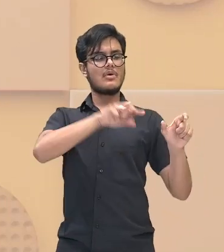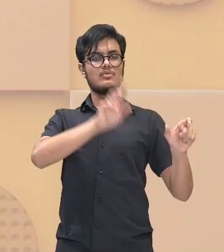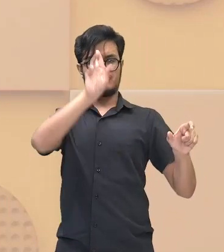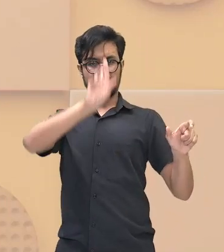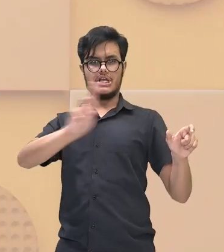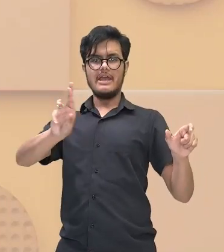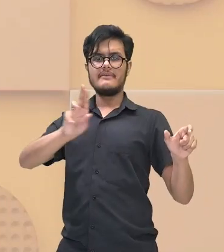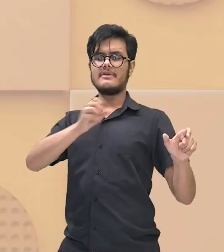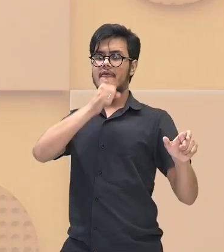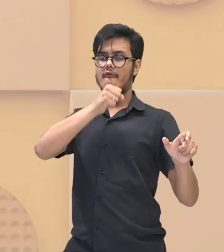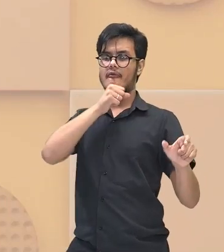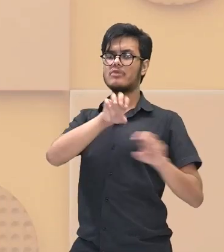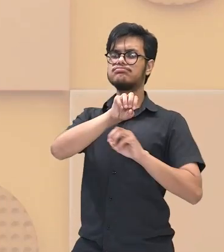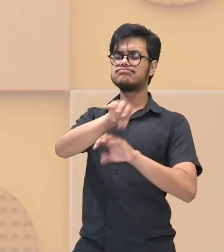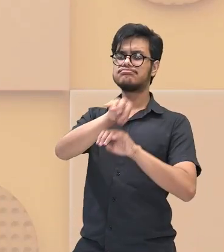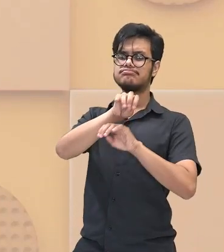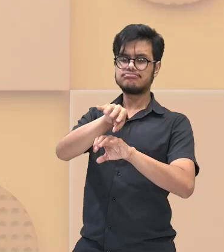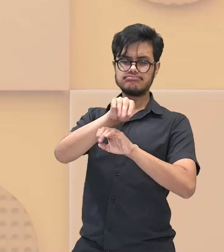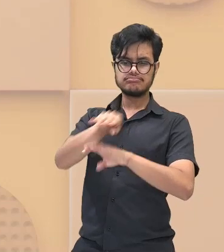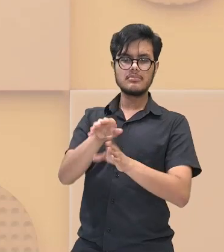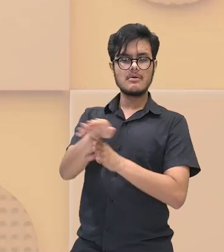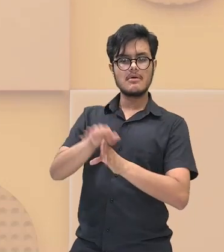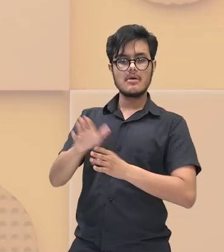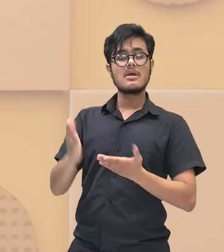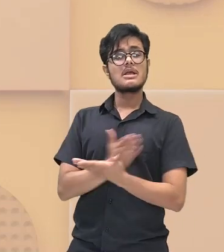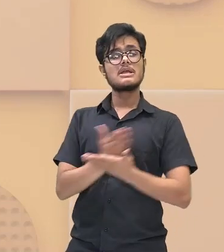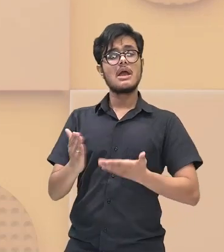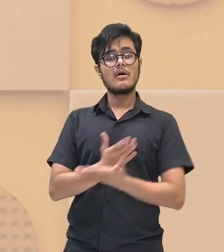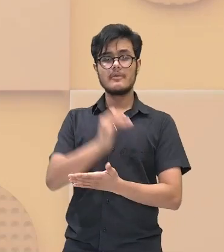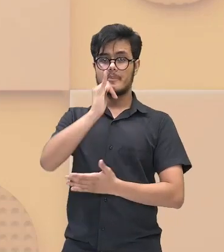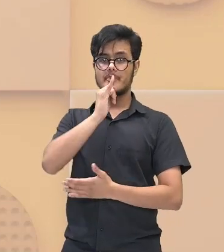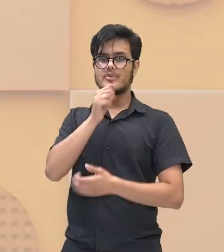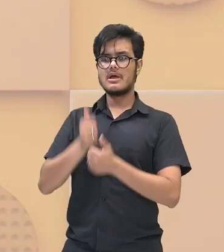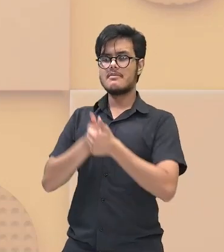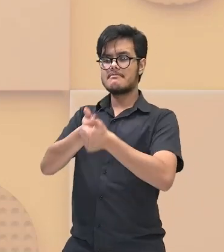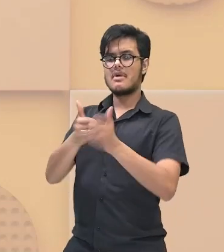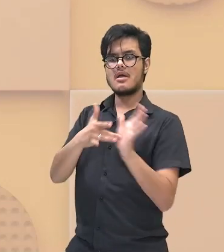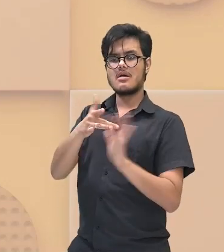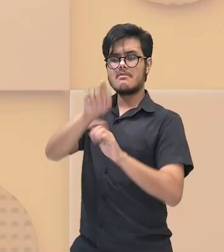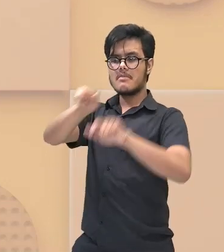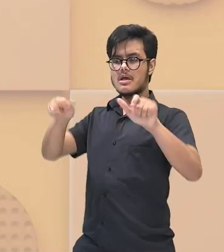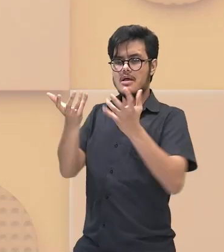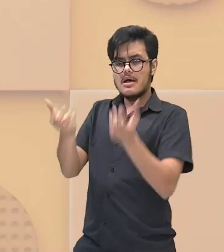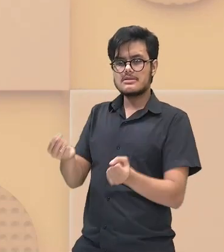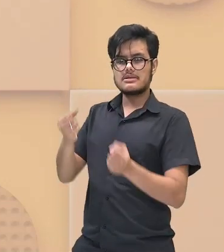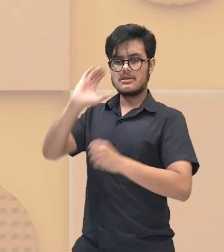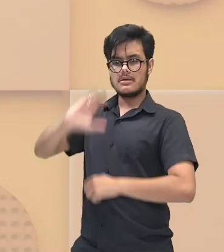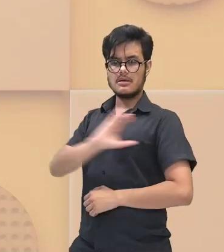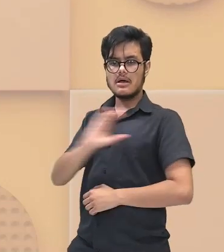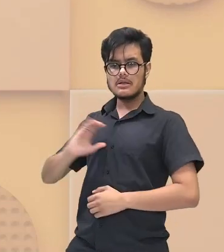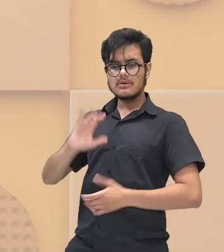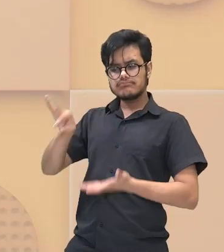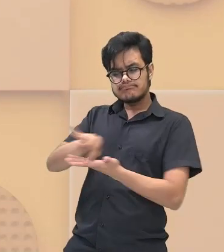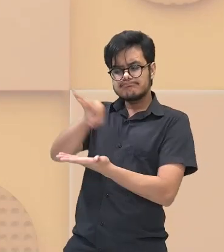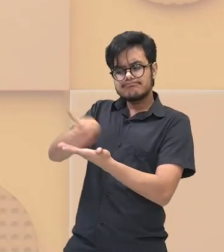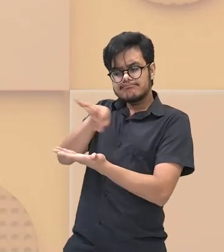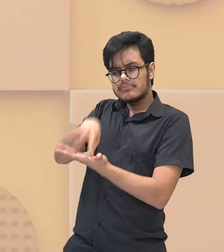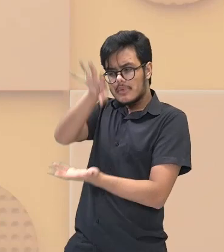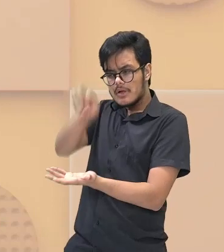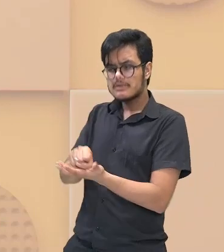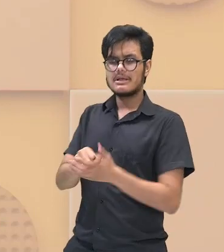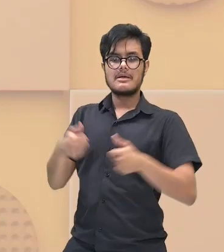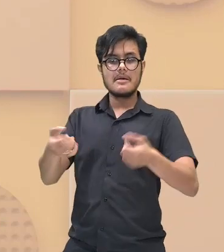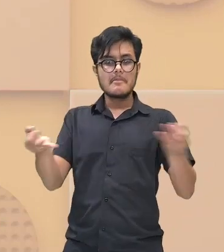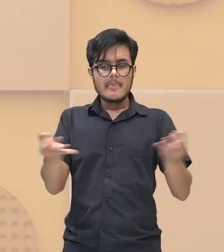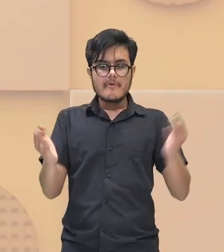também através de registros feitos pelos jesuítas, para que nós tenhamos ali uma fonte mais fiel do